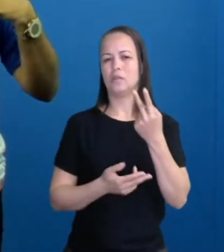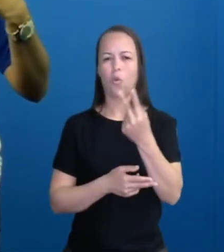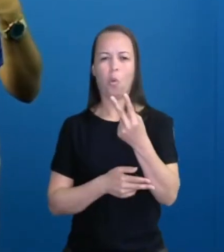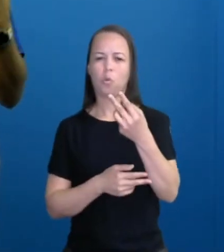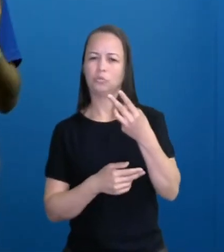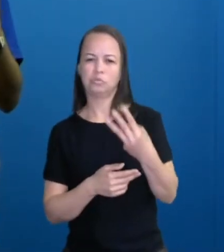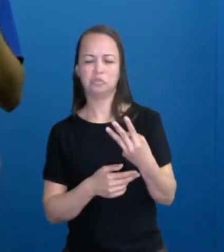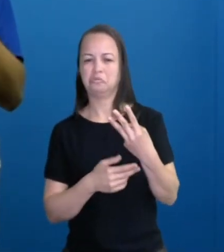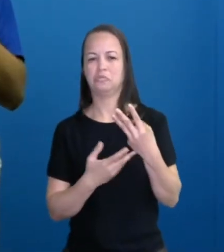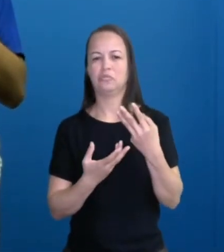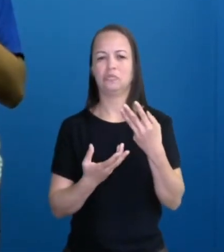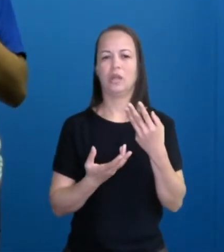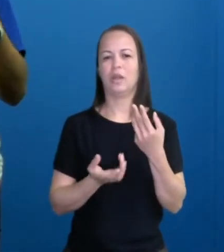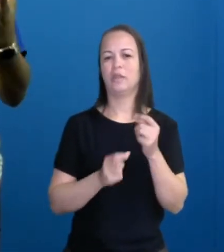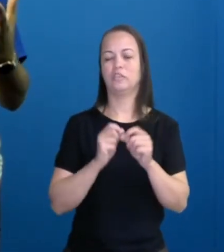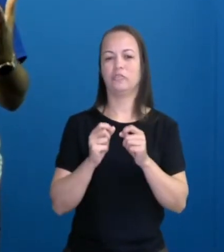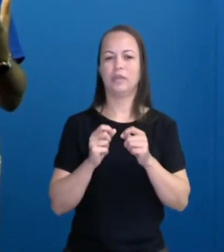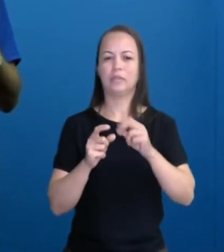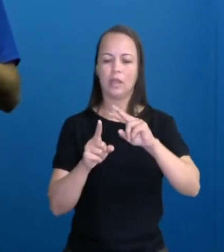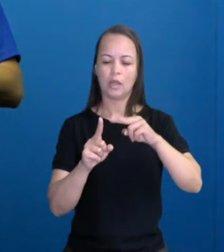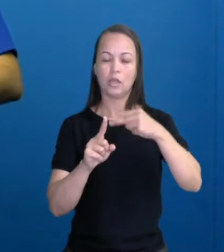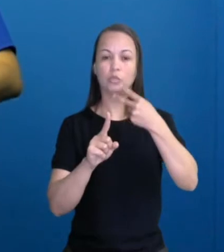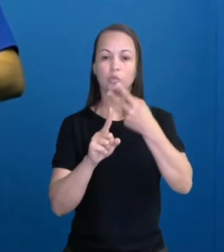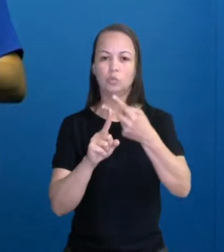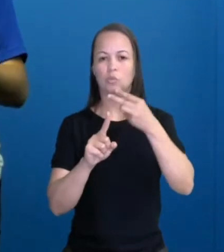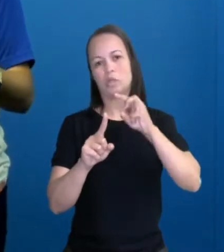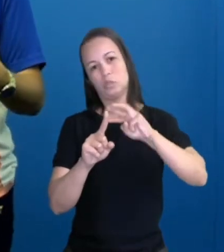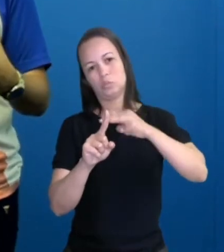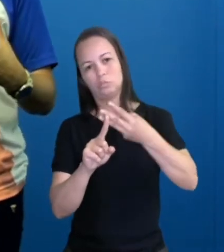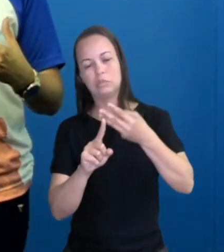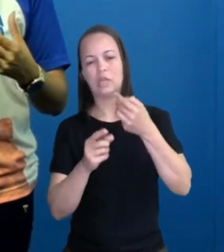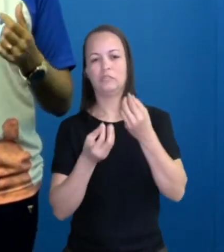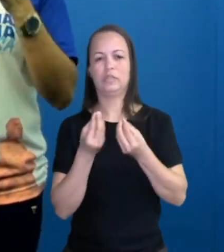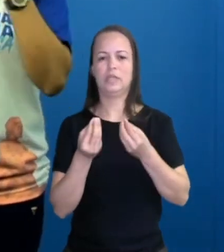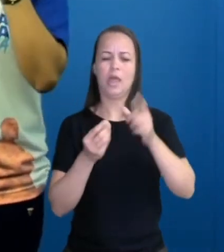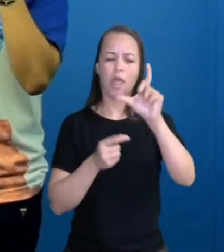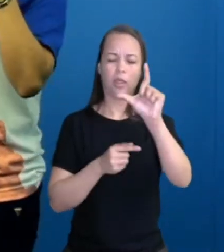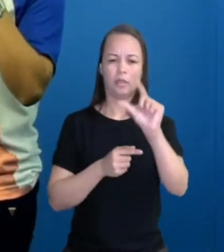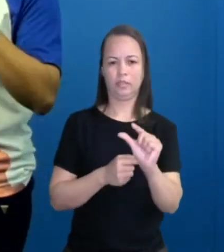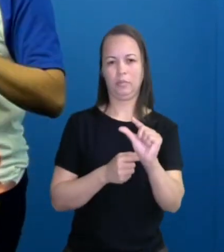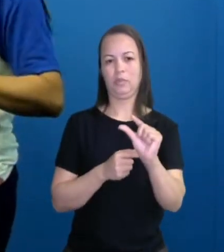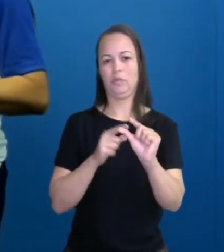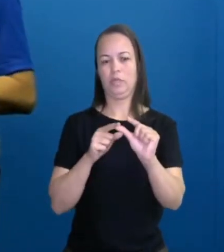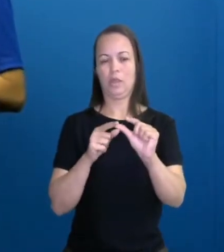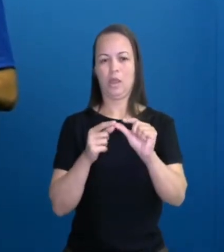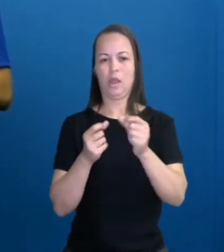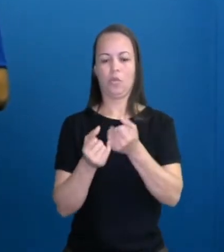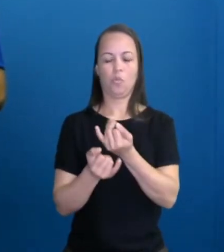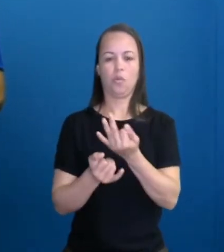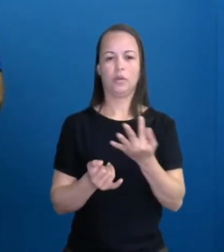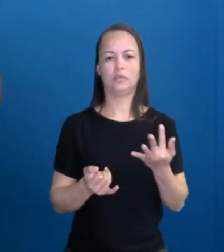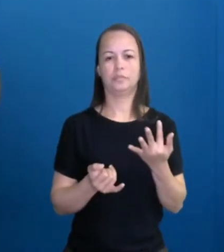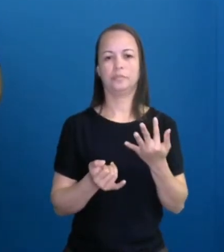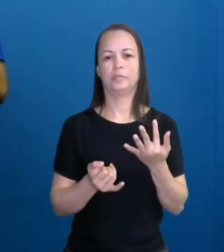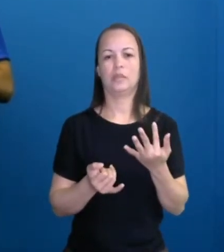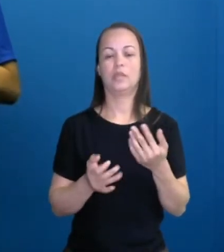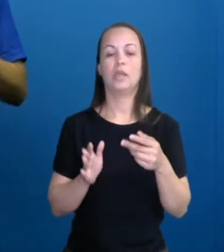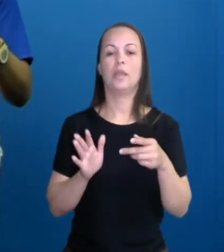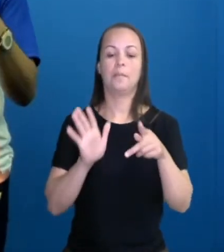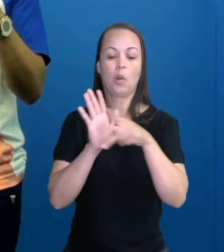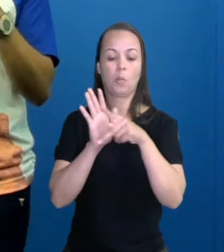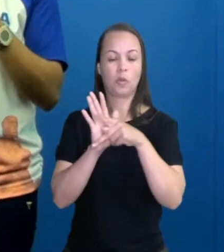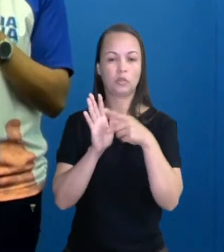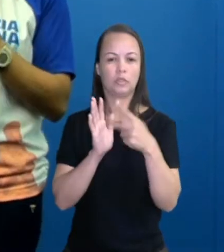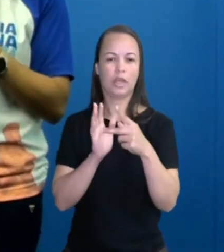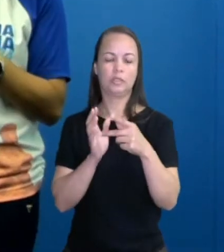vai estar aumentando 2 ou 3 vezes. Se diminuir, então, geralmente, a constante de